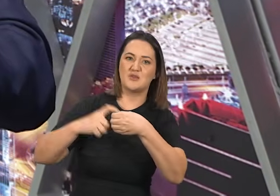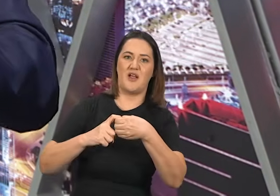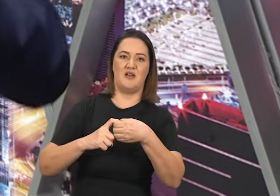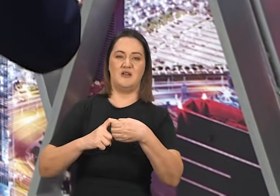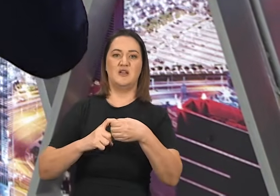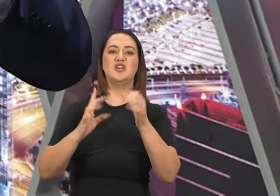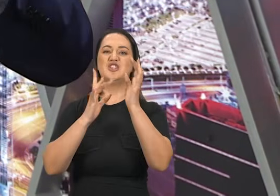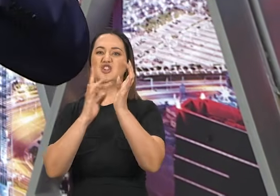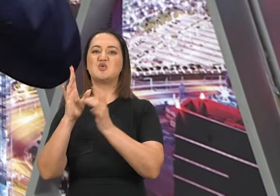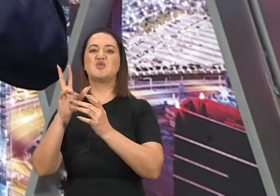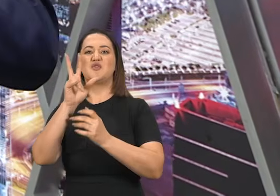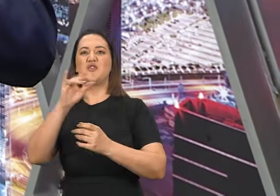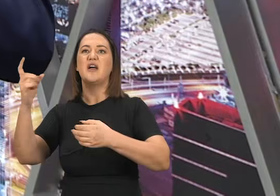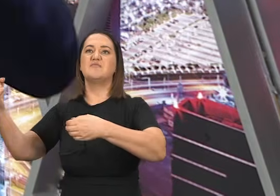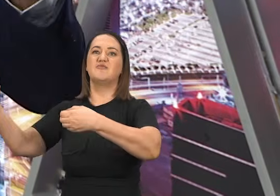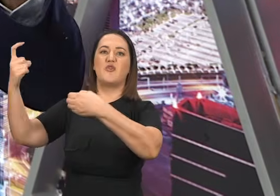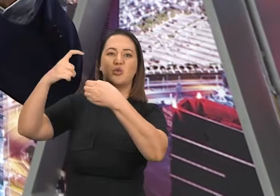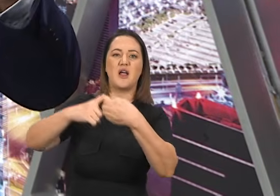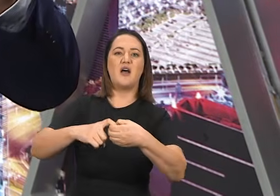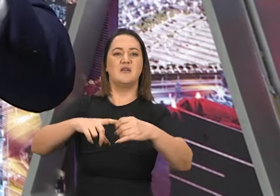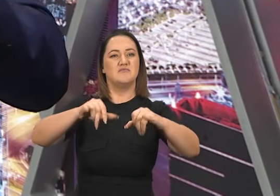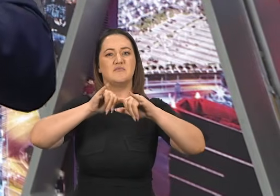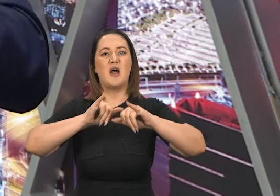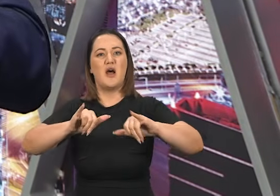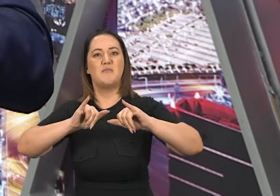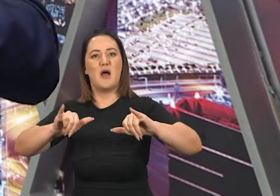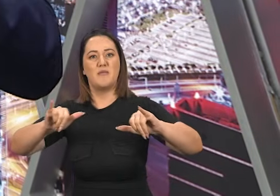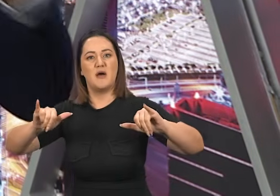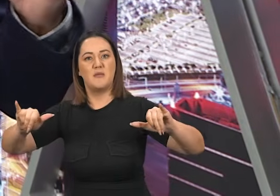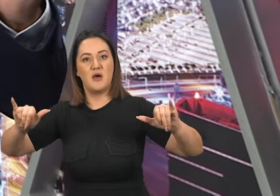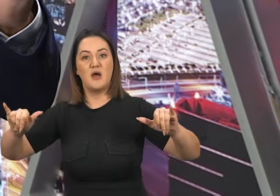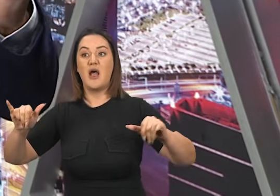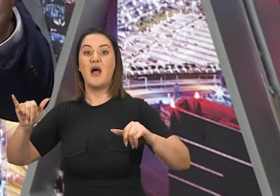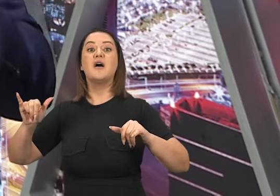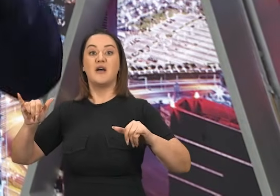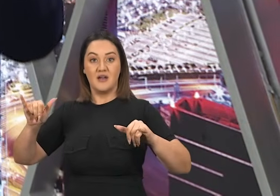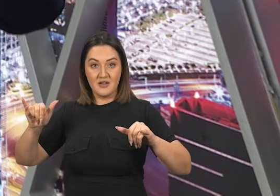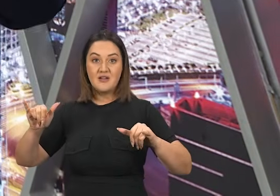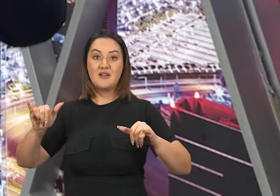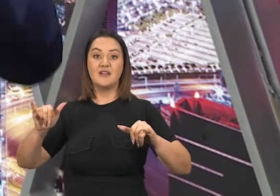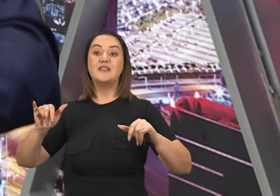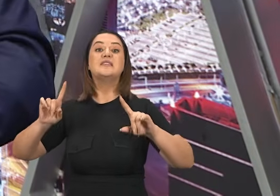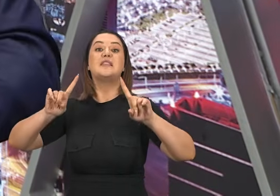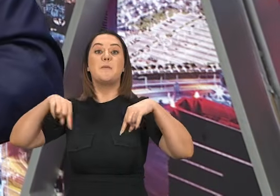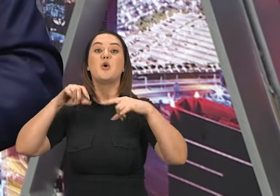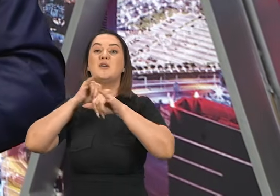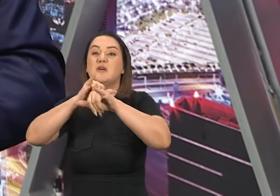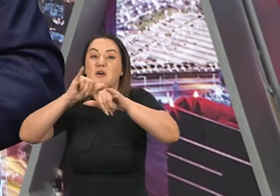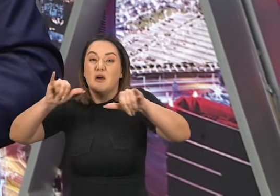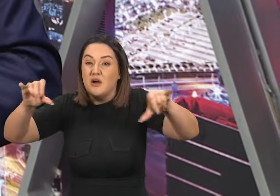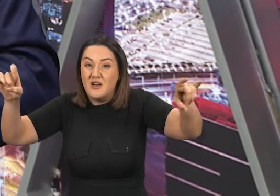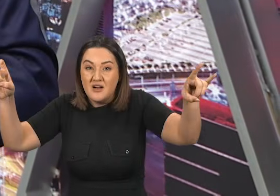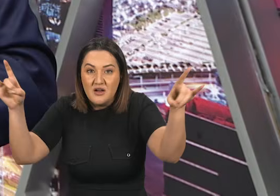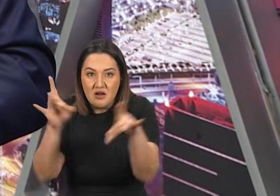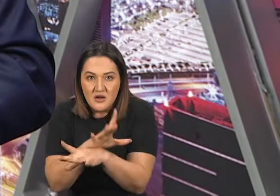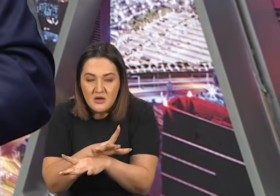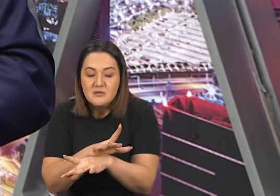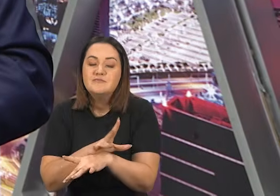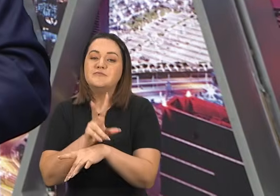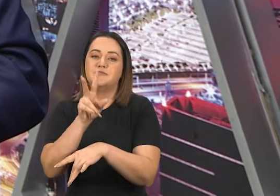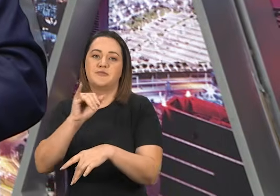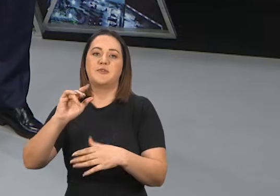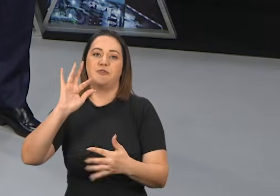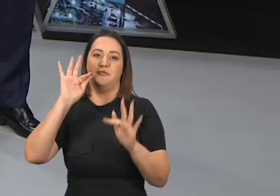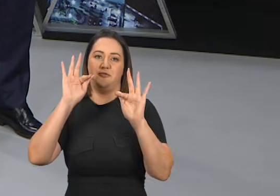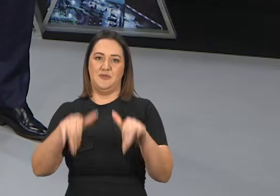voltará. O evangelho será pregado no mundo inteiro para testemunho a todas as pessoas, e então virá o fim.